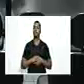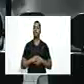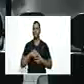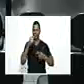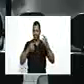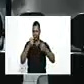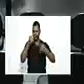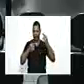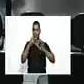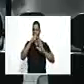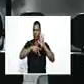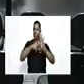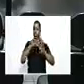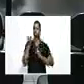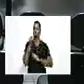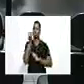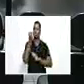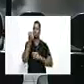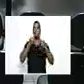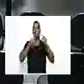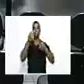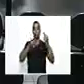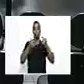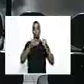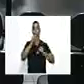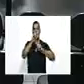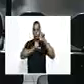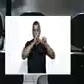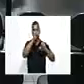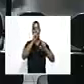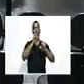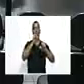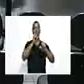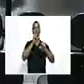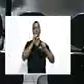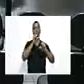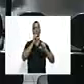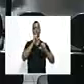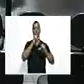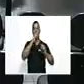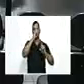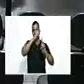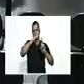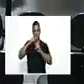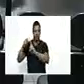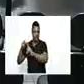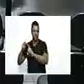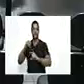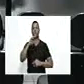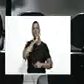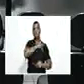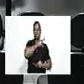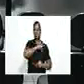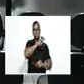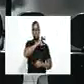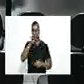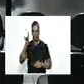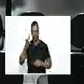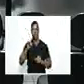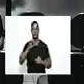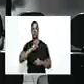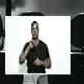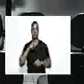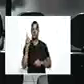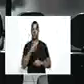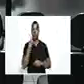projeto ele Altera a data base do vencimento dos servidores públicos municipais então quando a gente diz